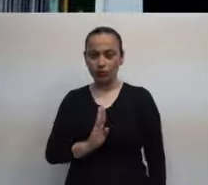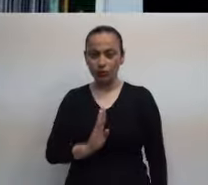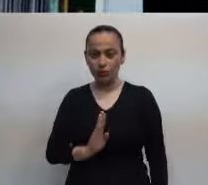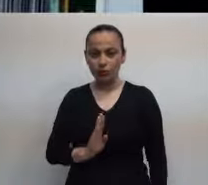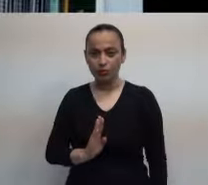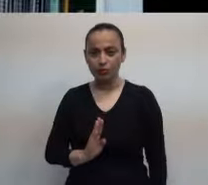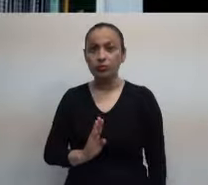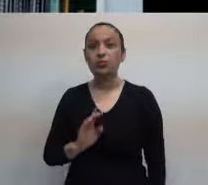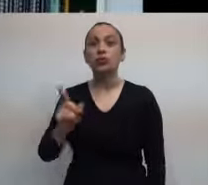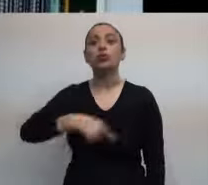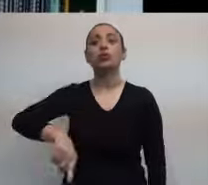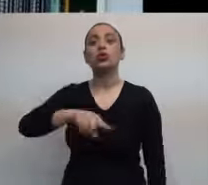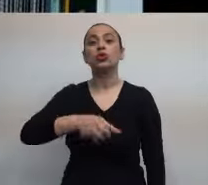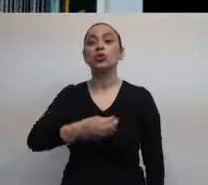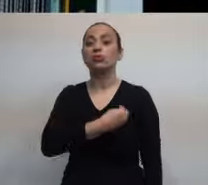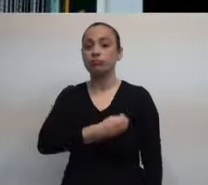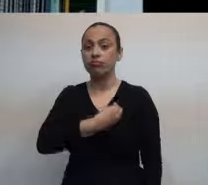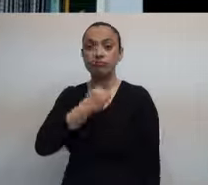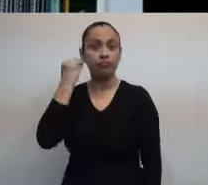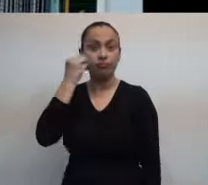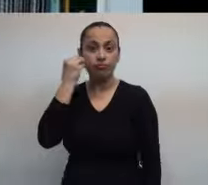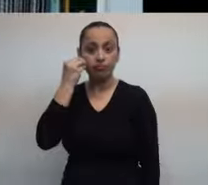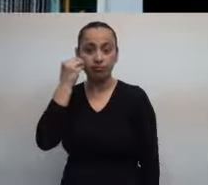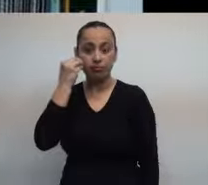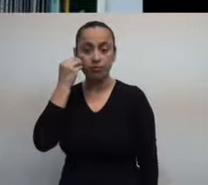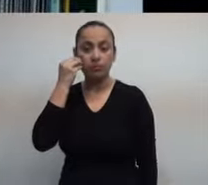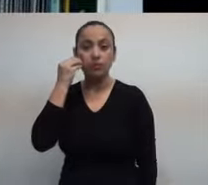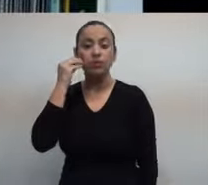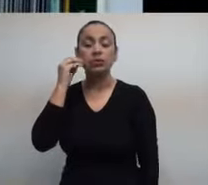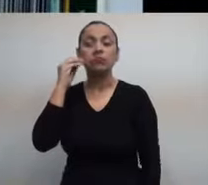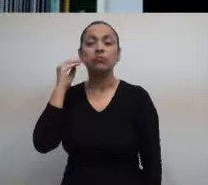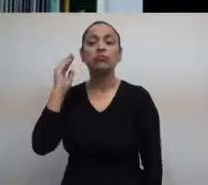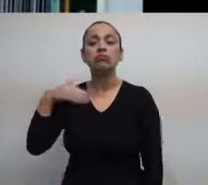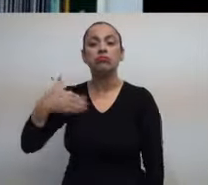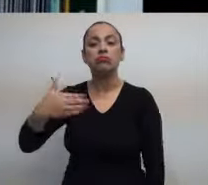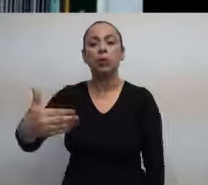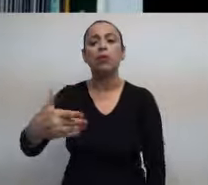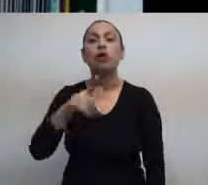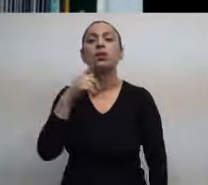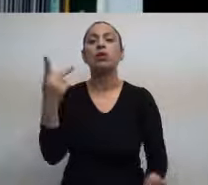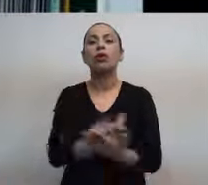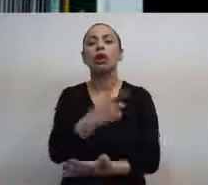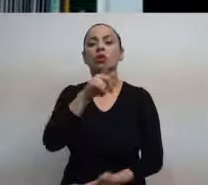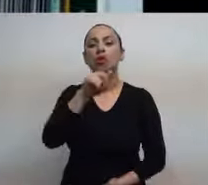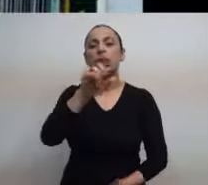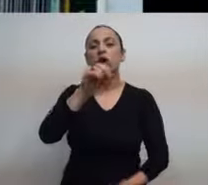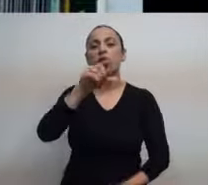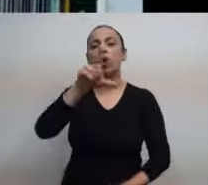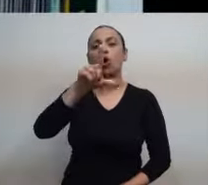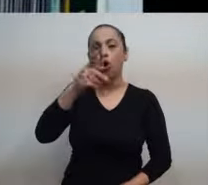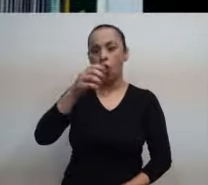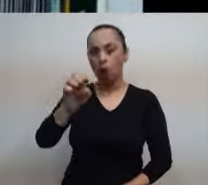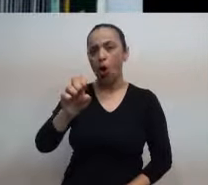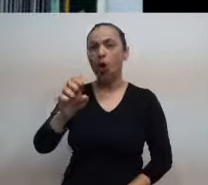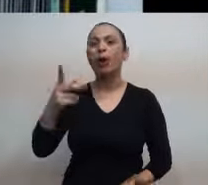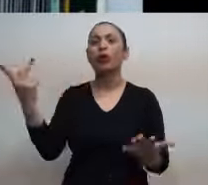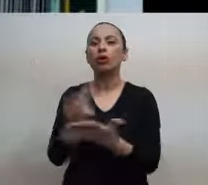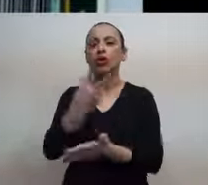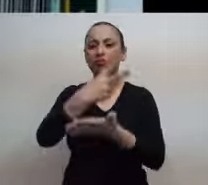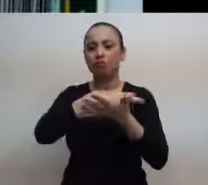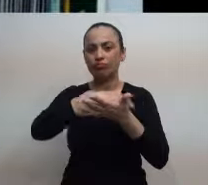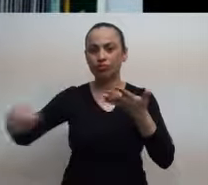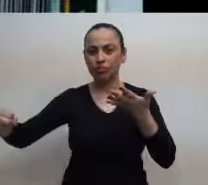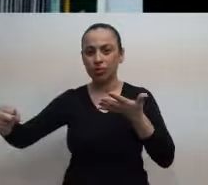Brasil, em que estamos passando, vindo depois do golpe parlamentar feito via